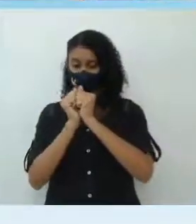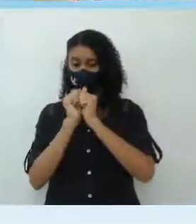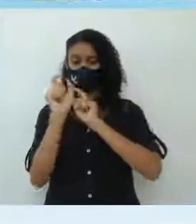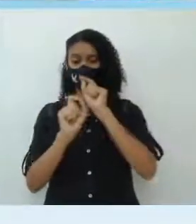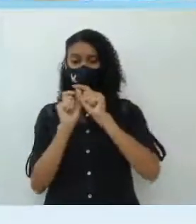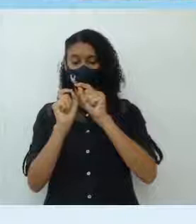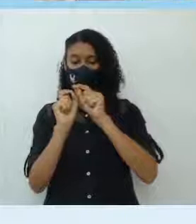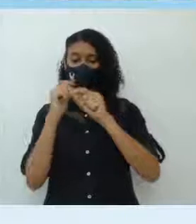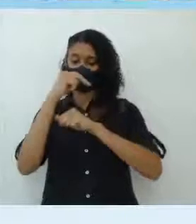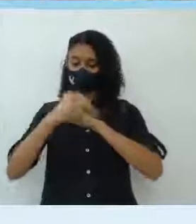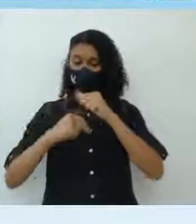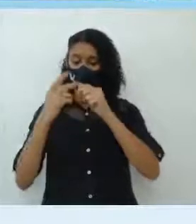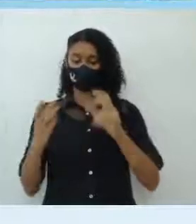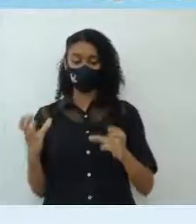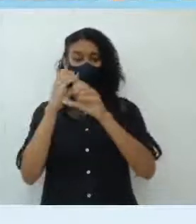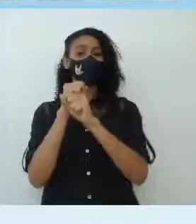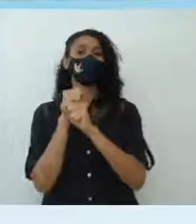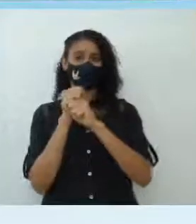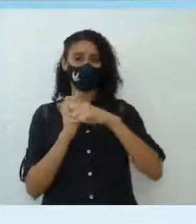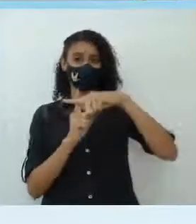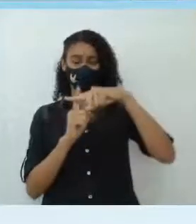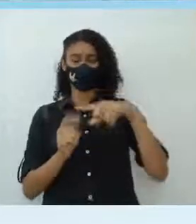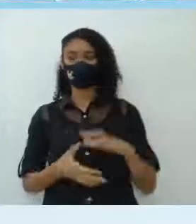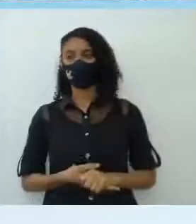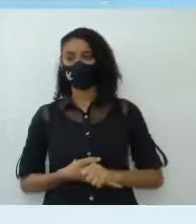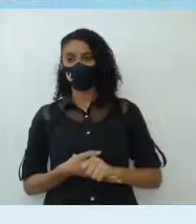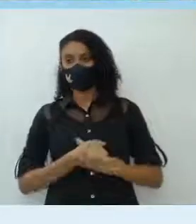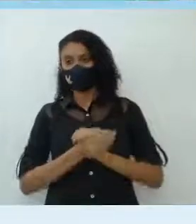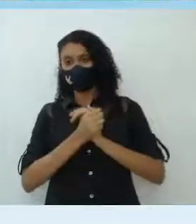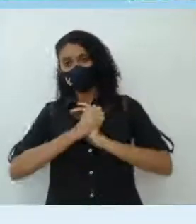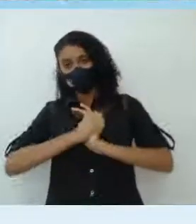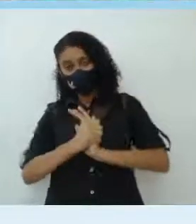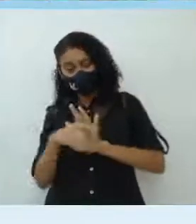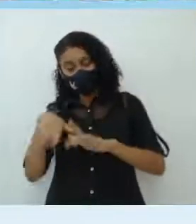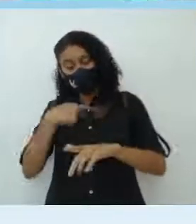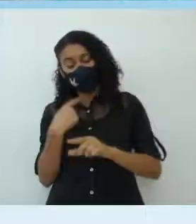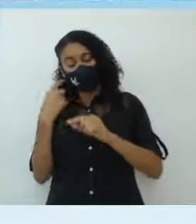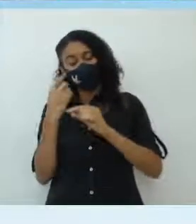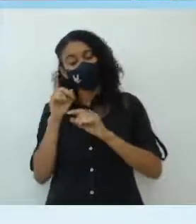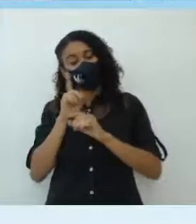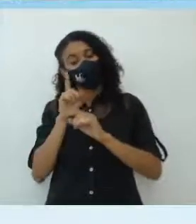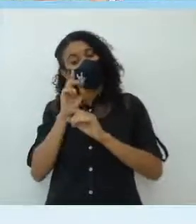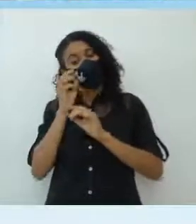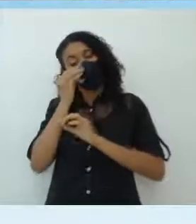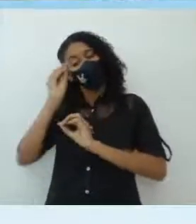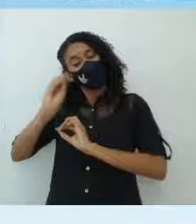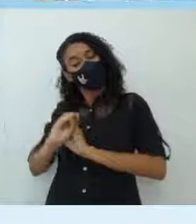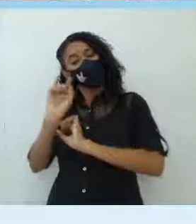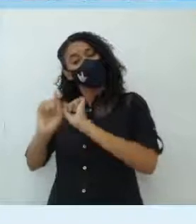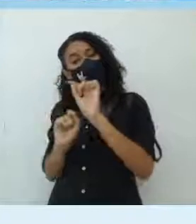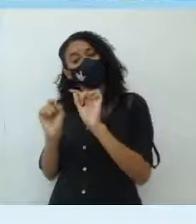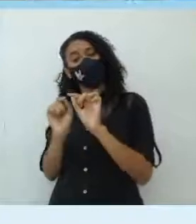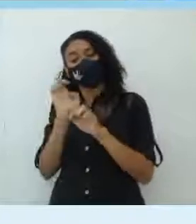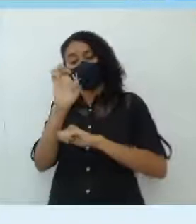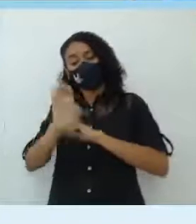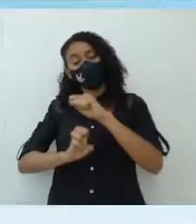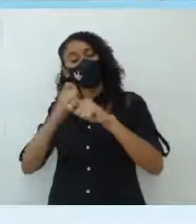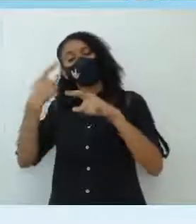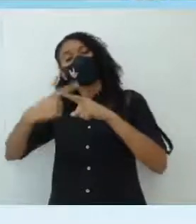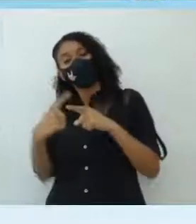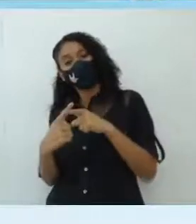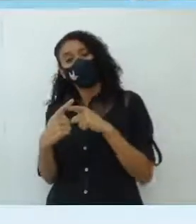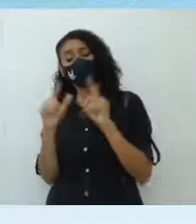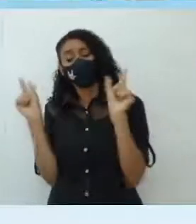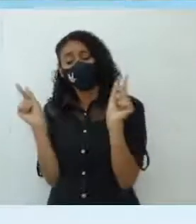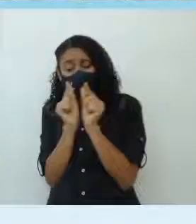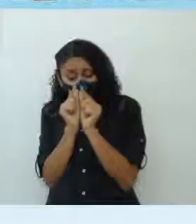de nêutrons. E a gente desperdiça, a gente deixa de considerar, a gente despreza a massa do elétron por ela ser